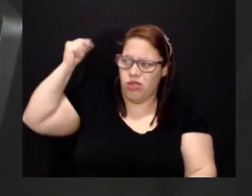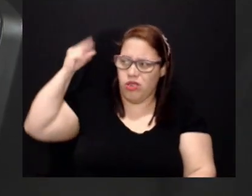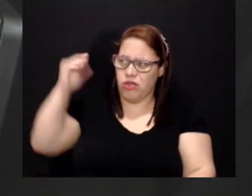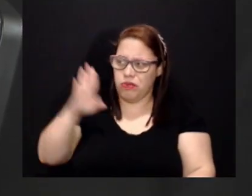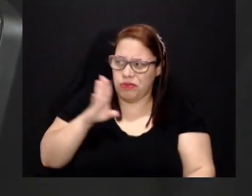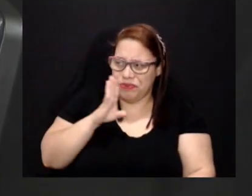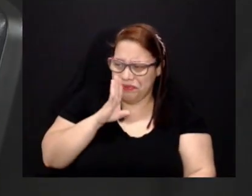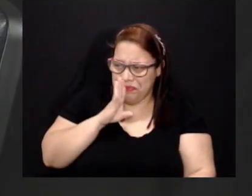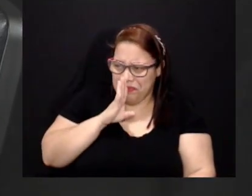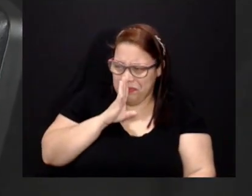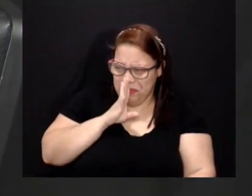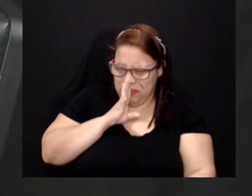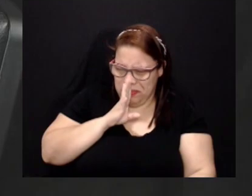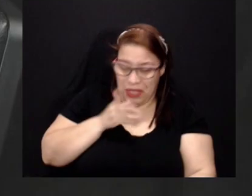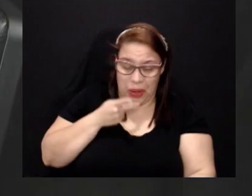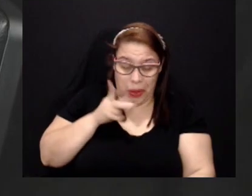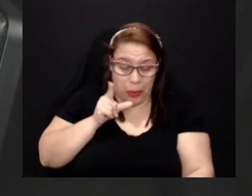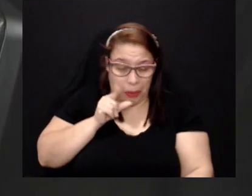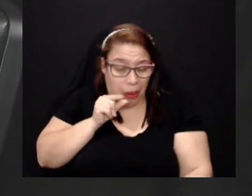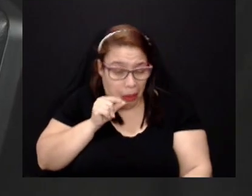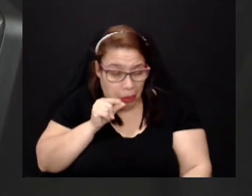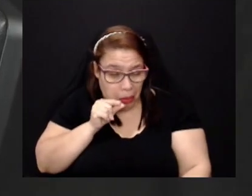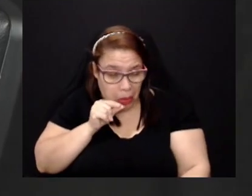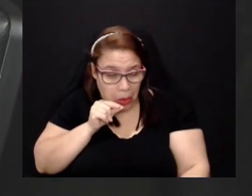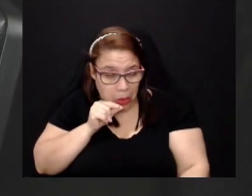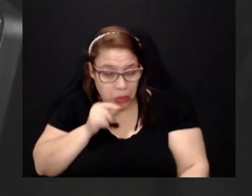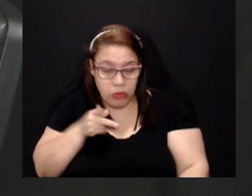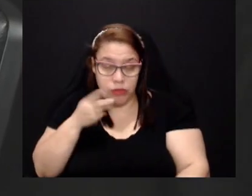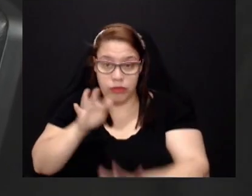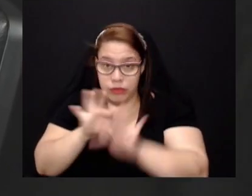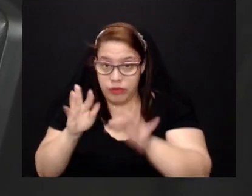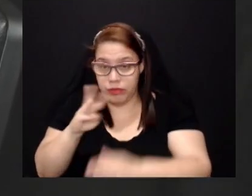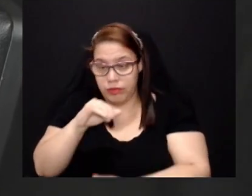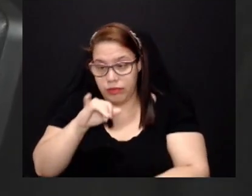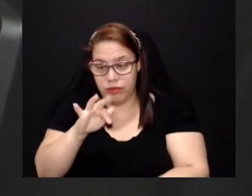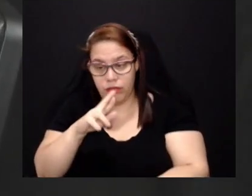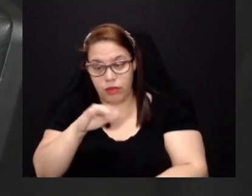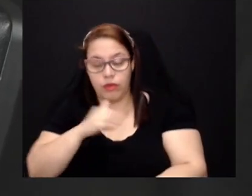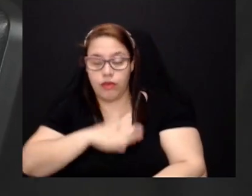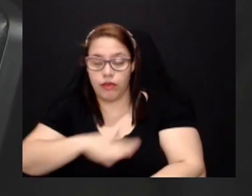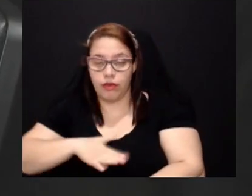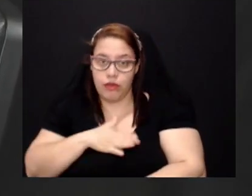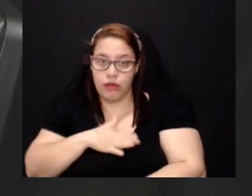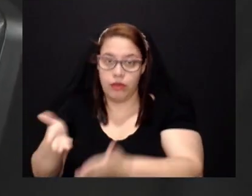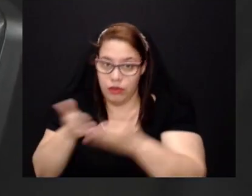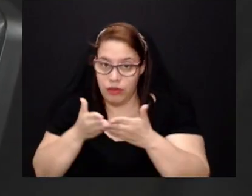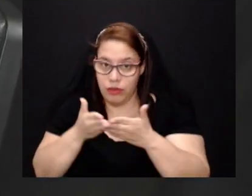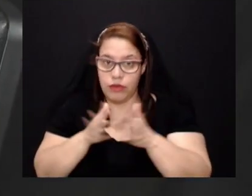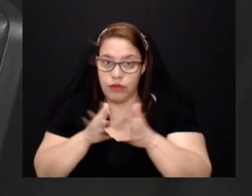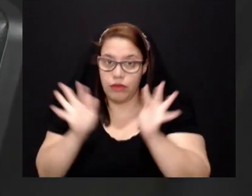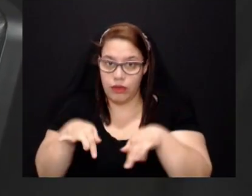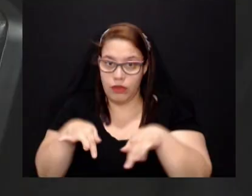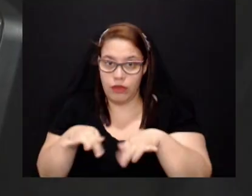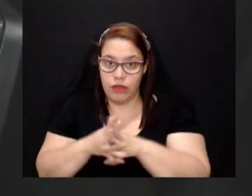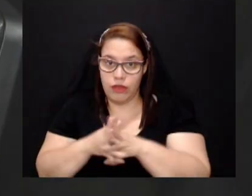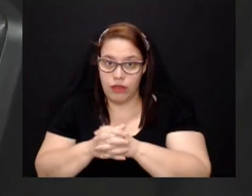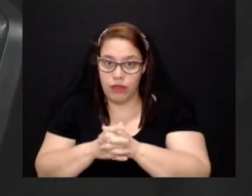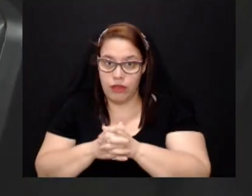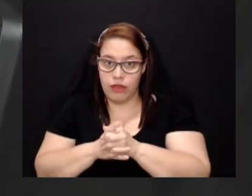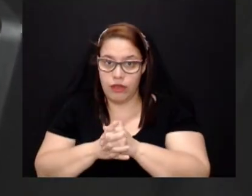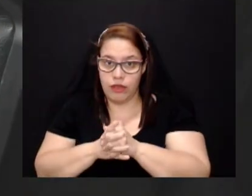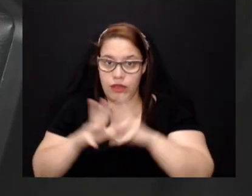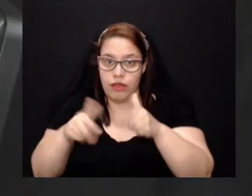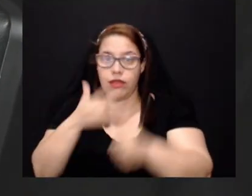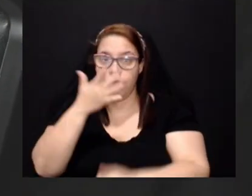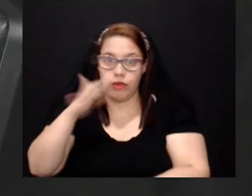falando baixinho. Então, a citação da Bia Ferreira que eu gosto de trazer, e para finalizar, e deixar para todas as crianças